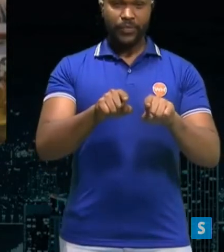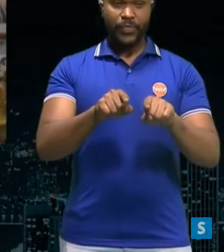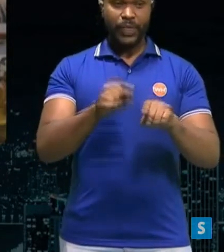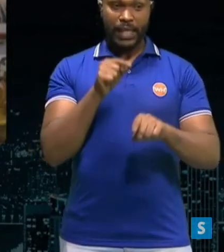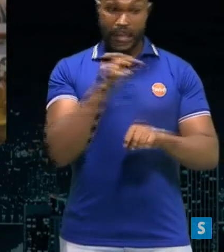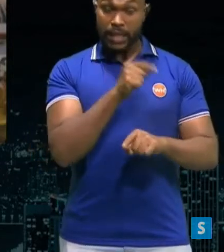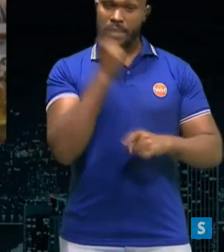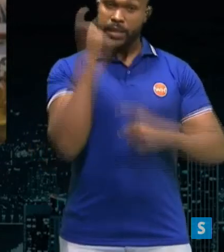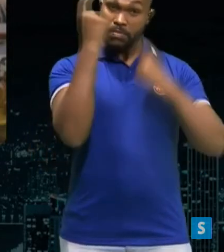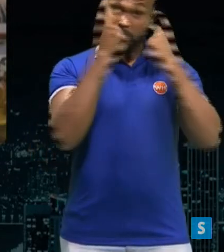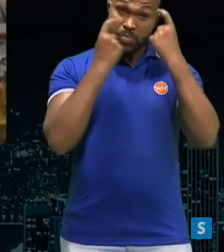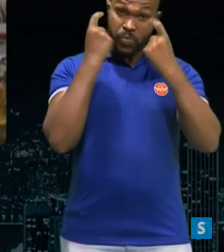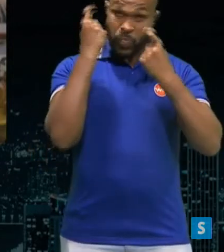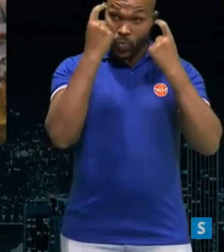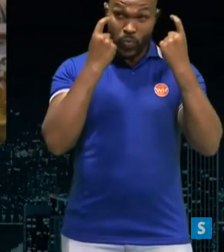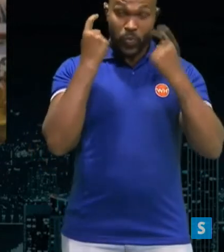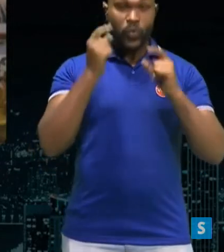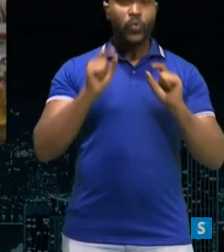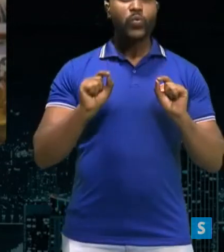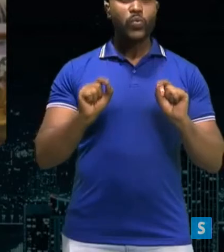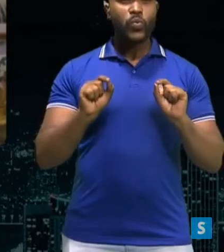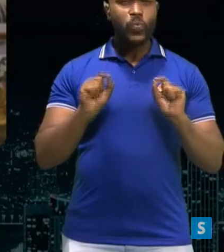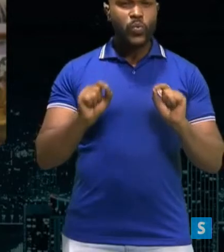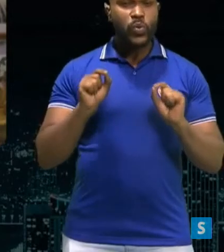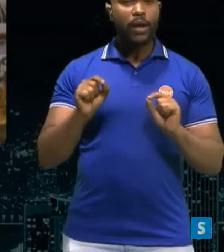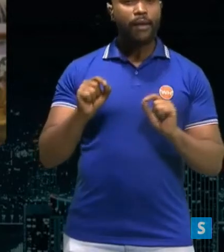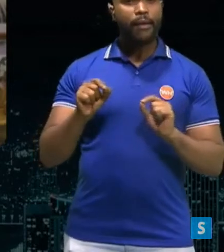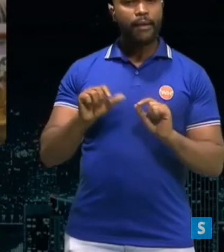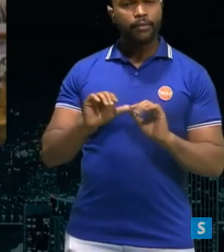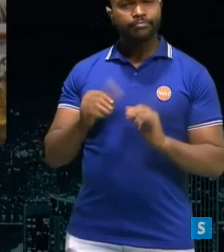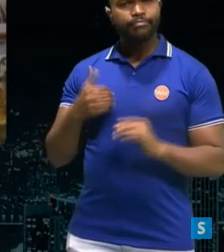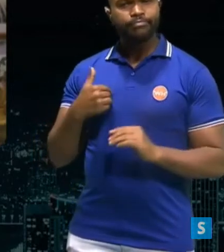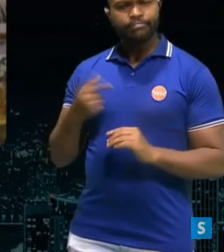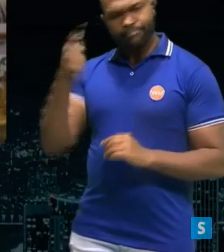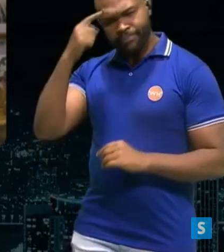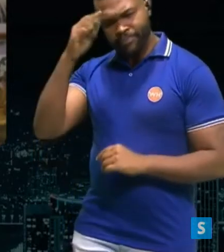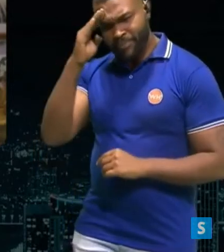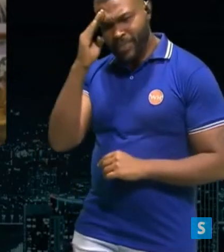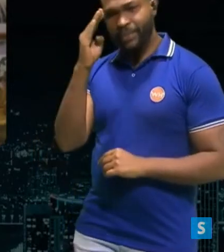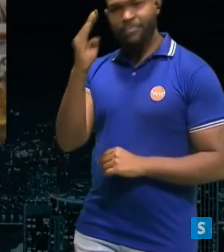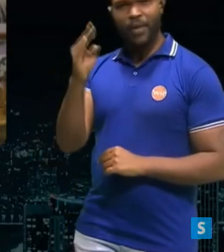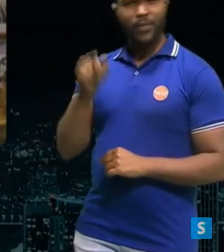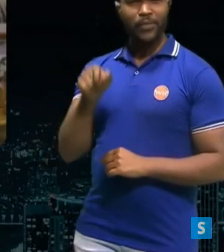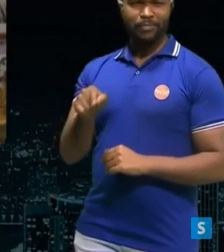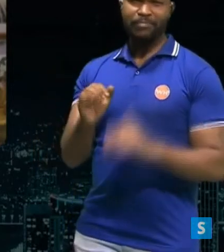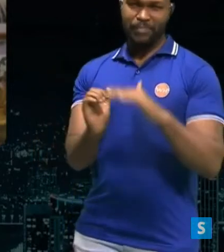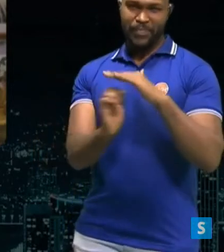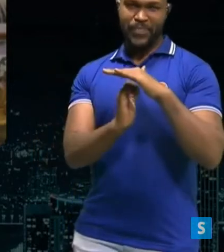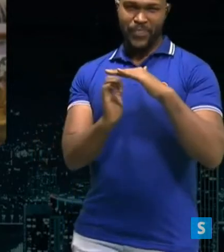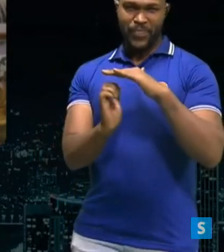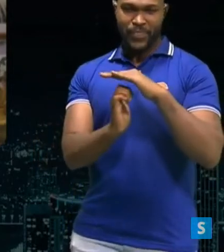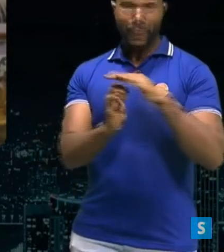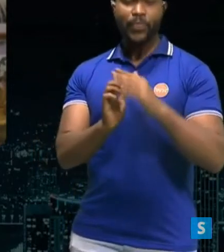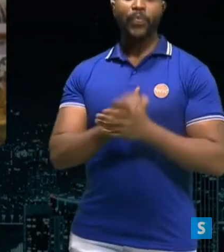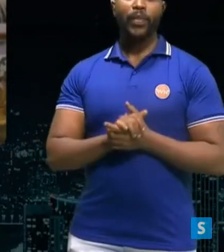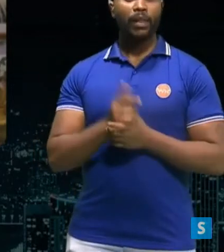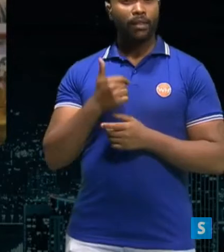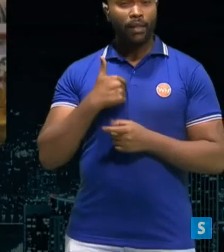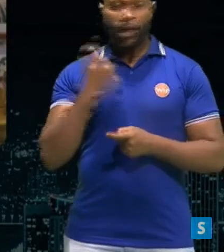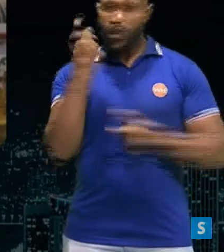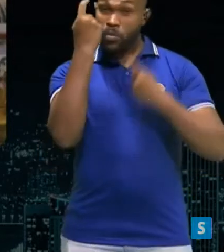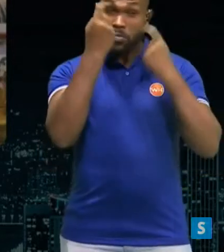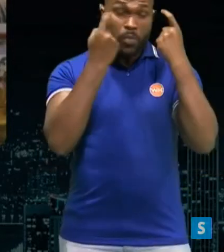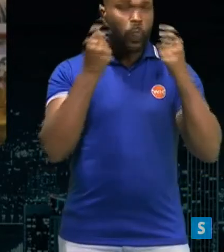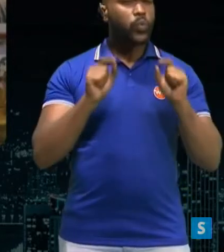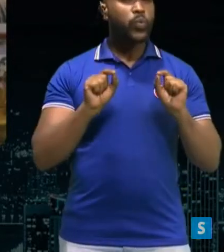falou ele se preocupa mais também com a parte da alma do coração da coisa e eu me